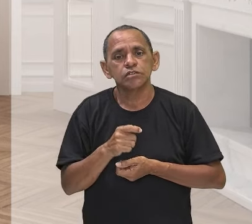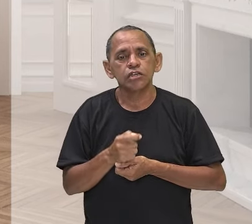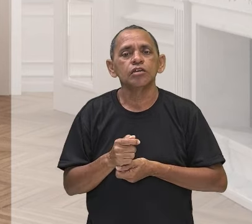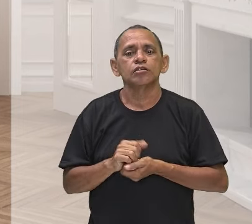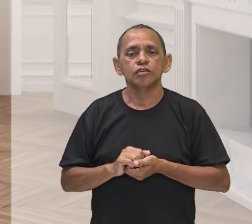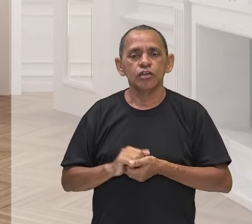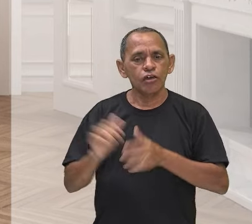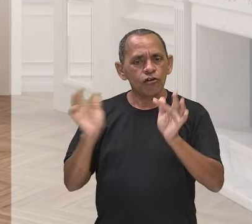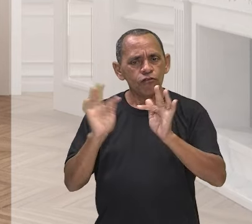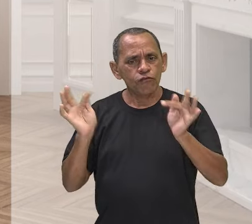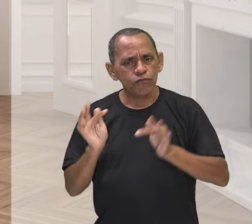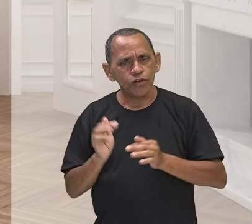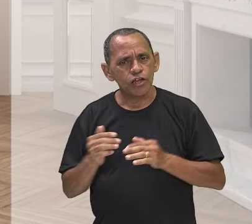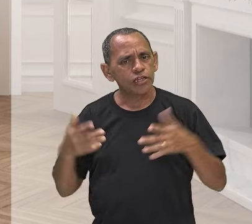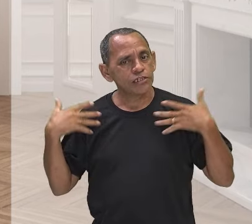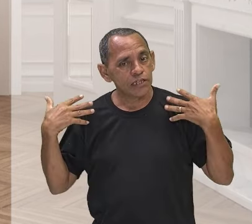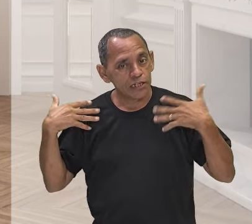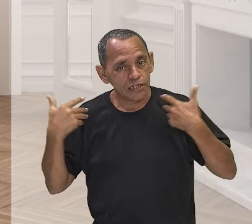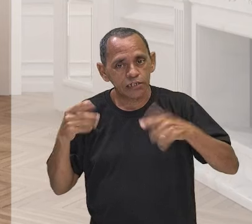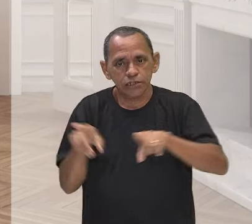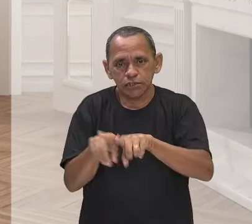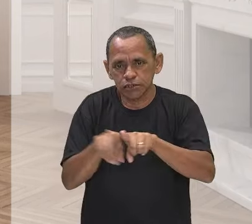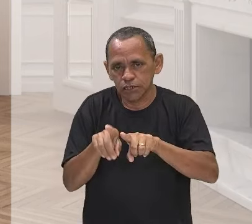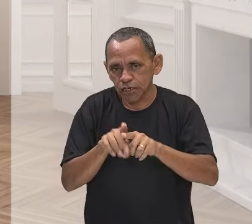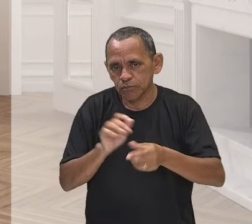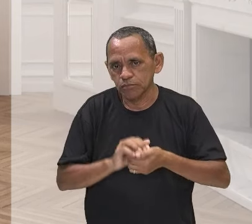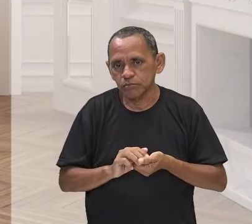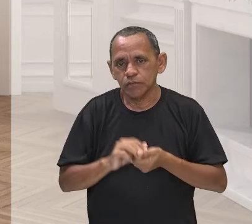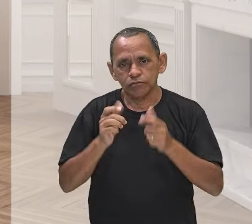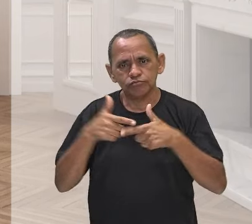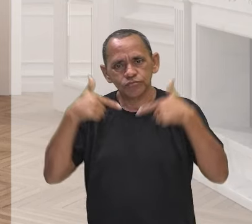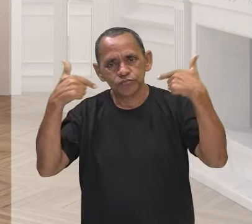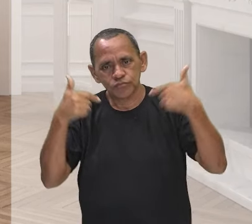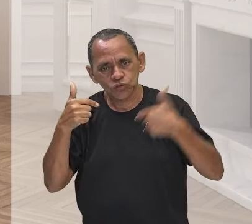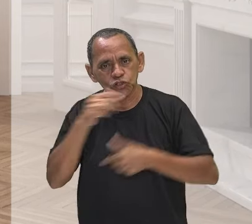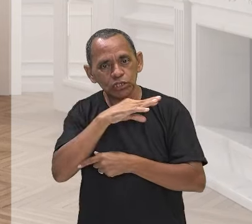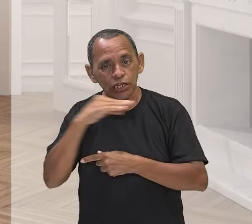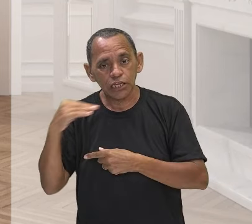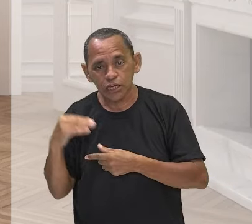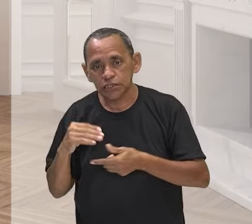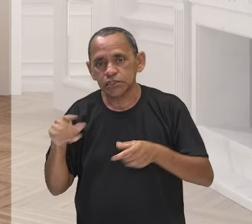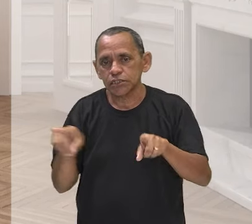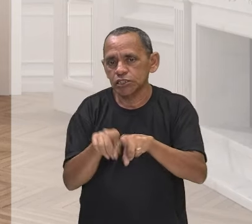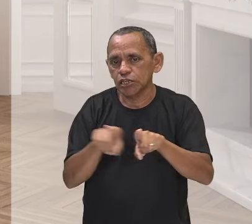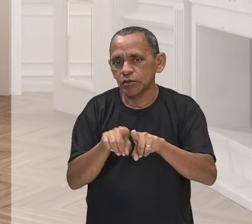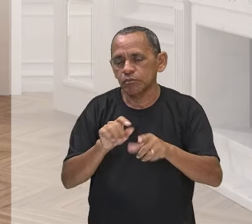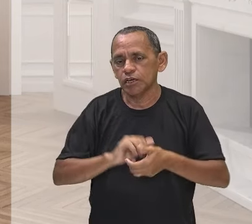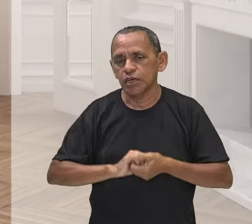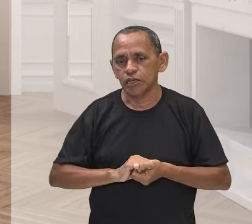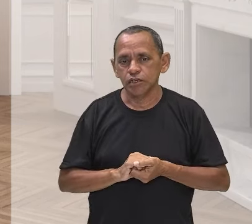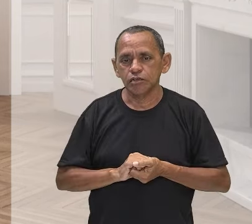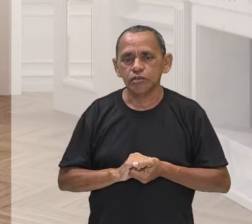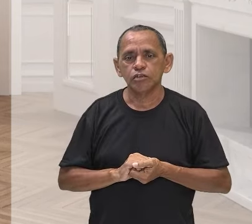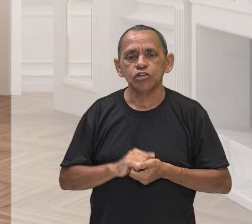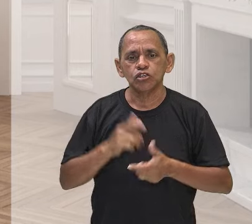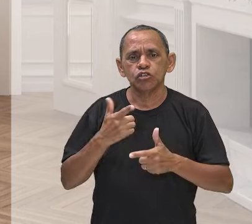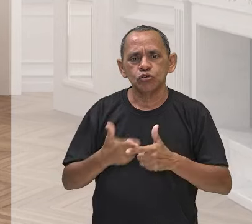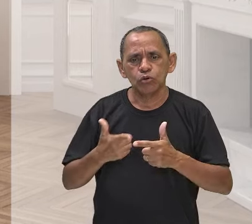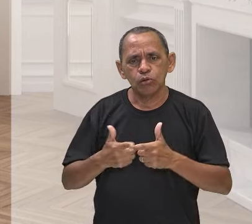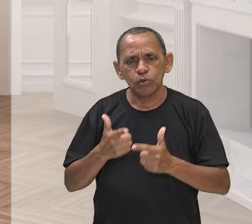só. O teu sorriso, criança, cai sobre os martírios meus como um clarão de